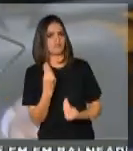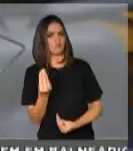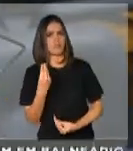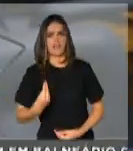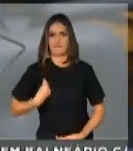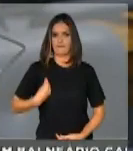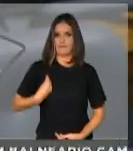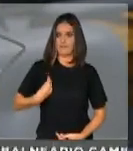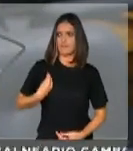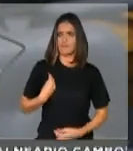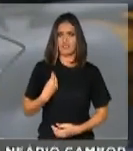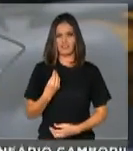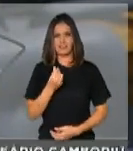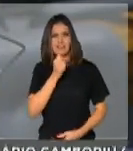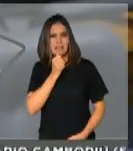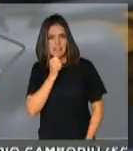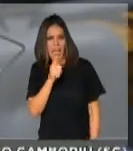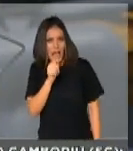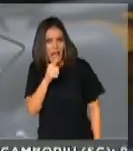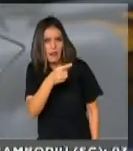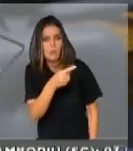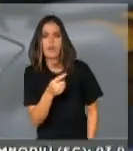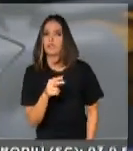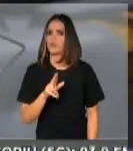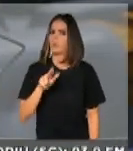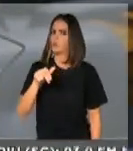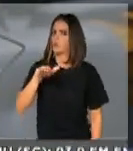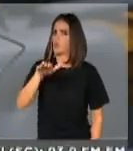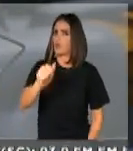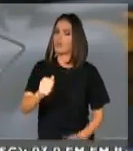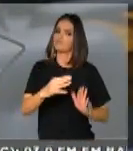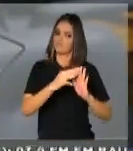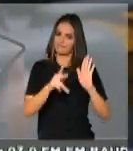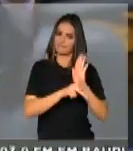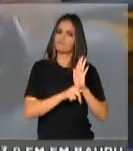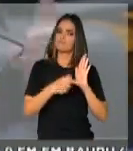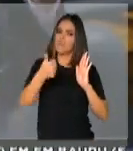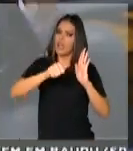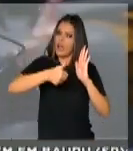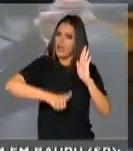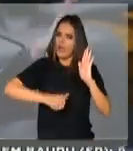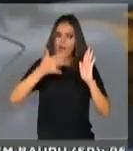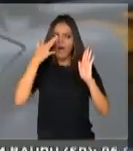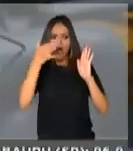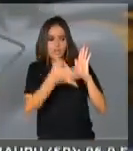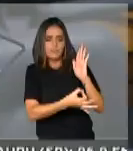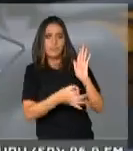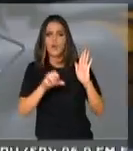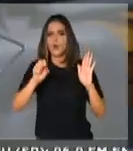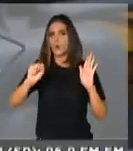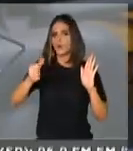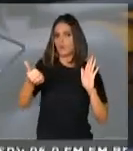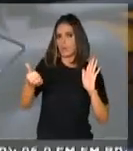vive. Então, essa medida provisória, ela tem que ser verificada com muita atenção por todas as bancadas. Trata-se da 868.